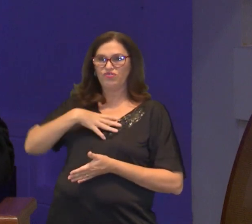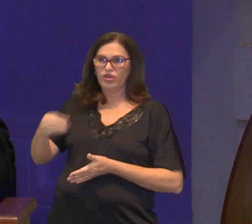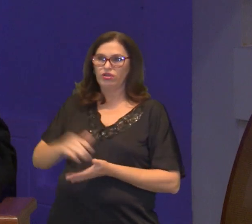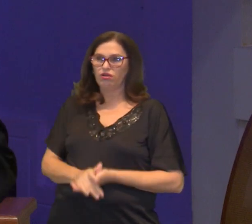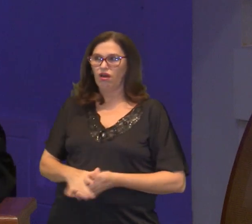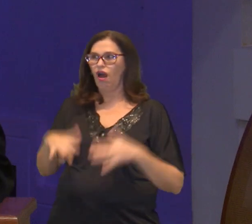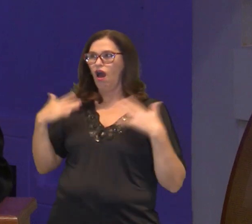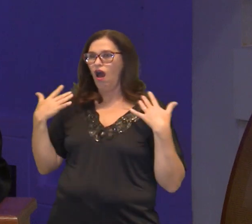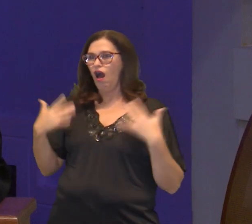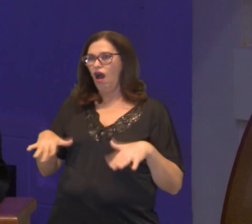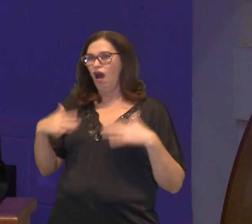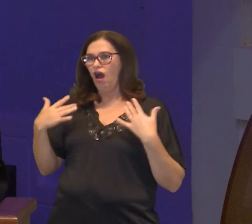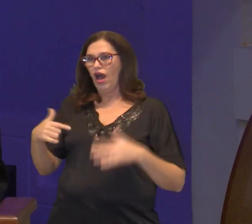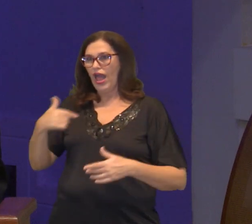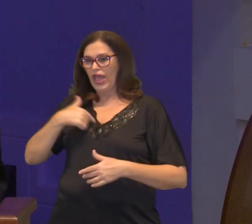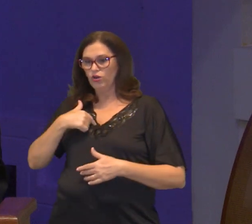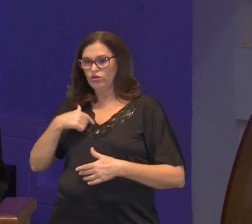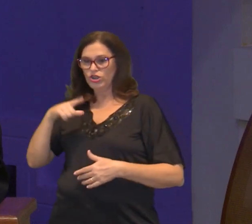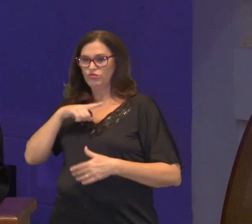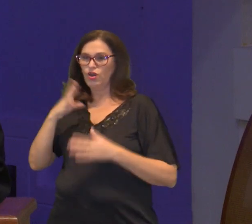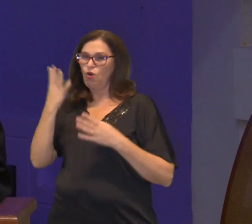gente para almoçar e jantar.